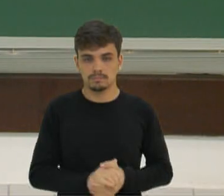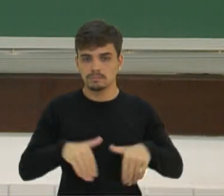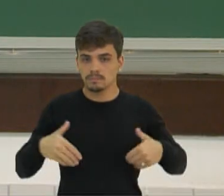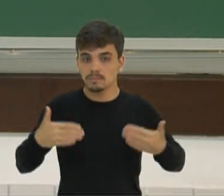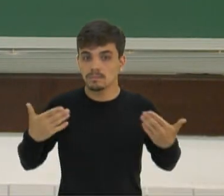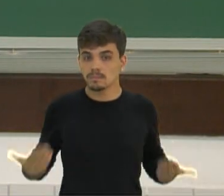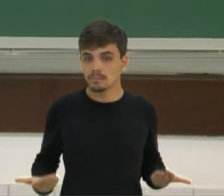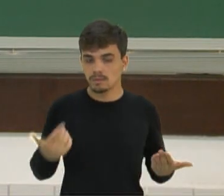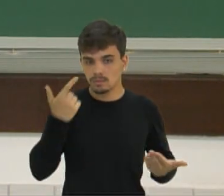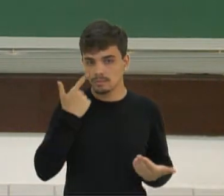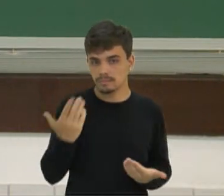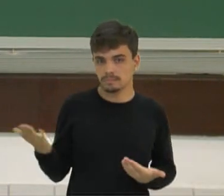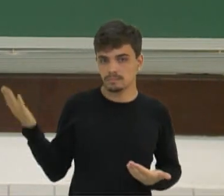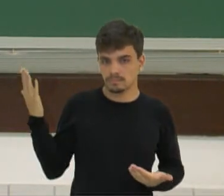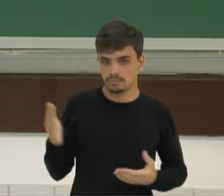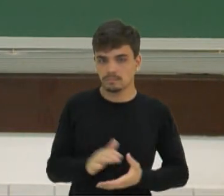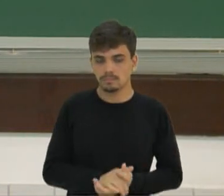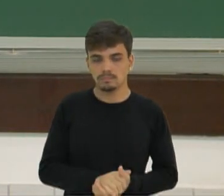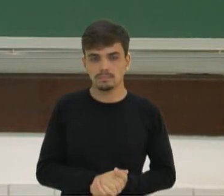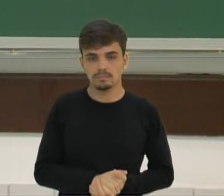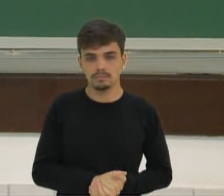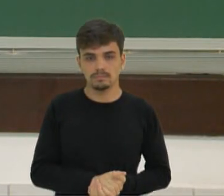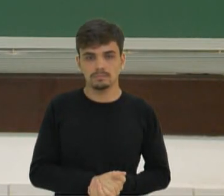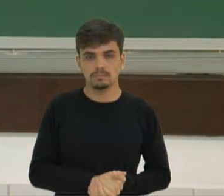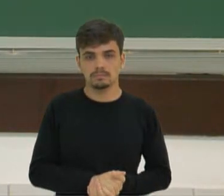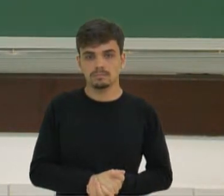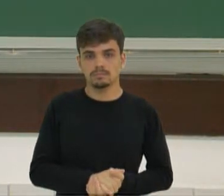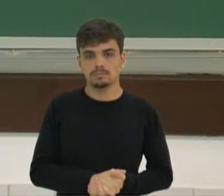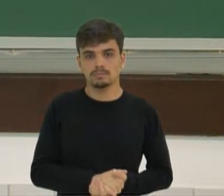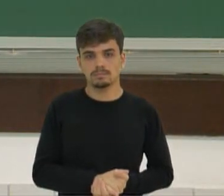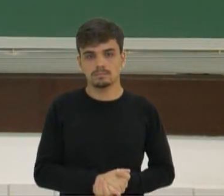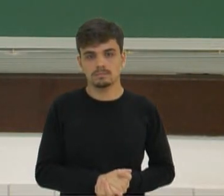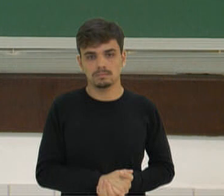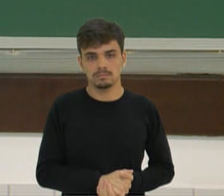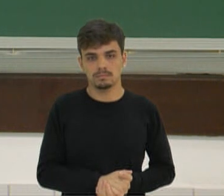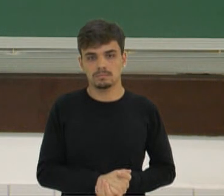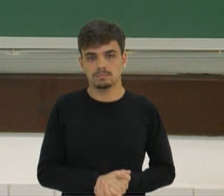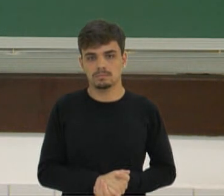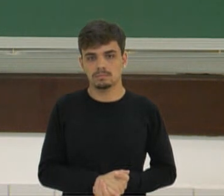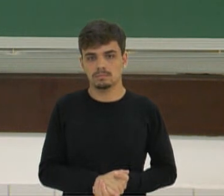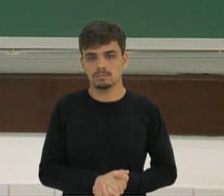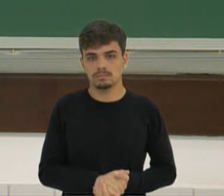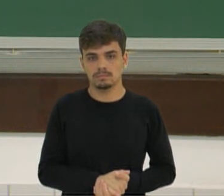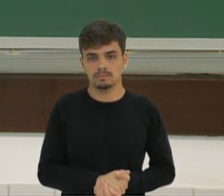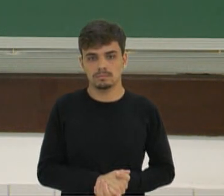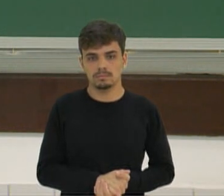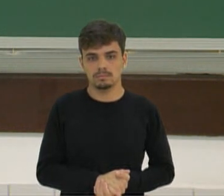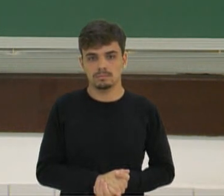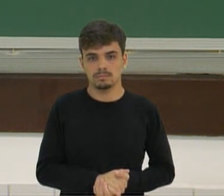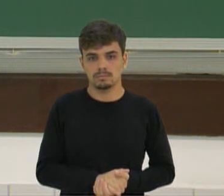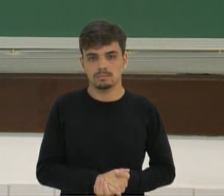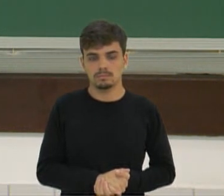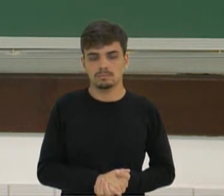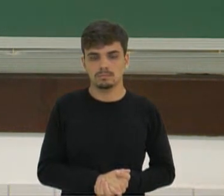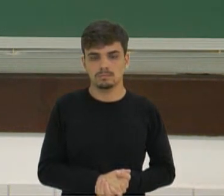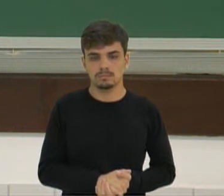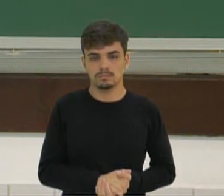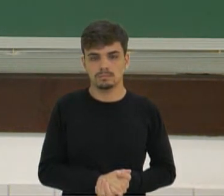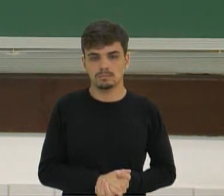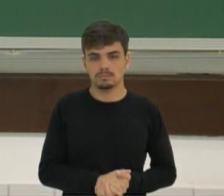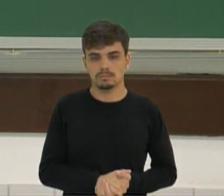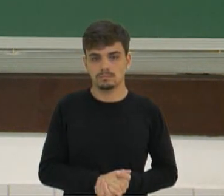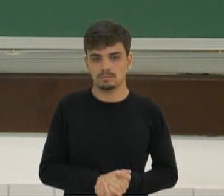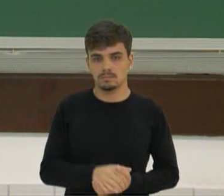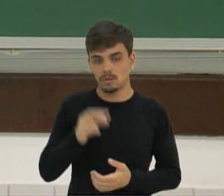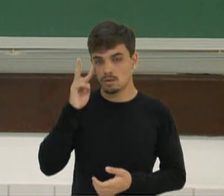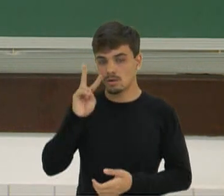Então, como vimos no vídeo, então como a gente viu no vídeo de André, as histórias em quadrinhos elas podem